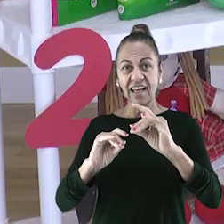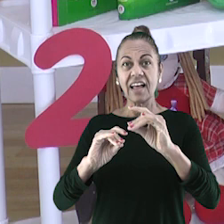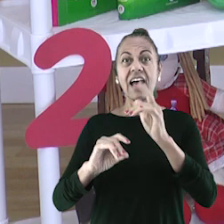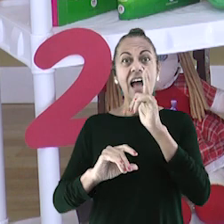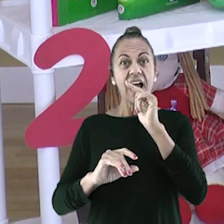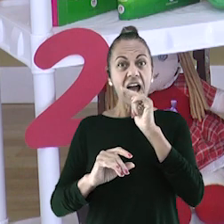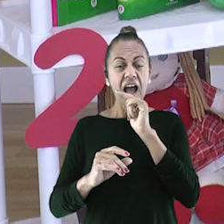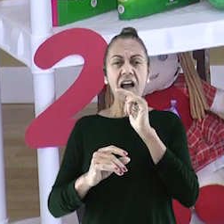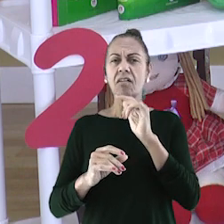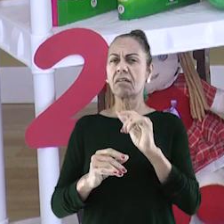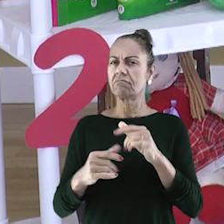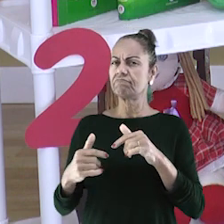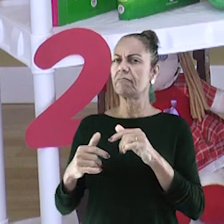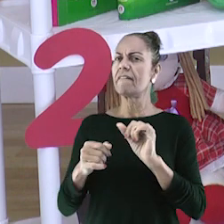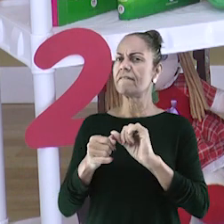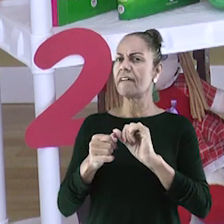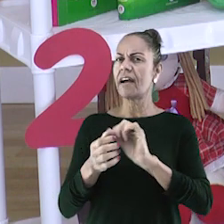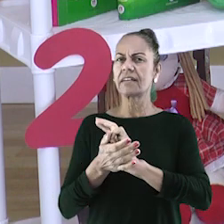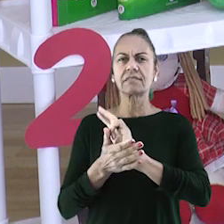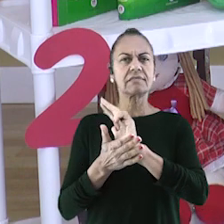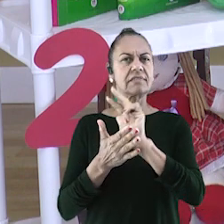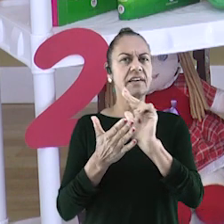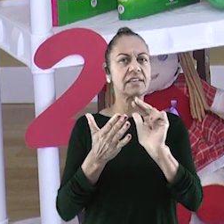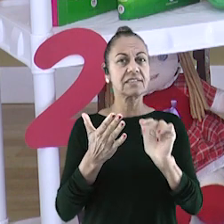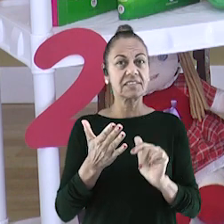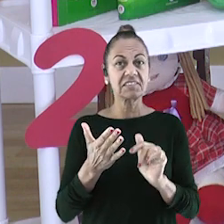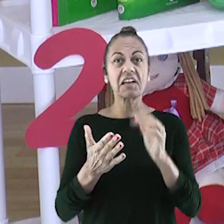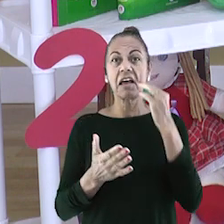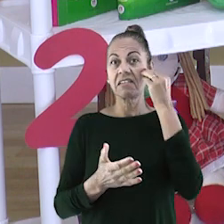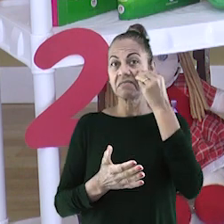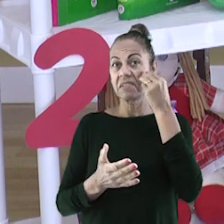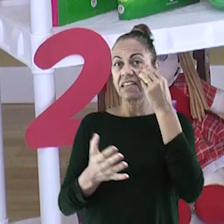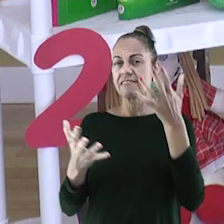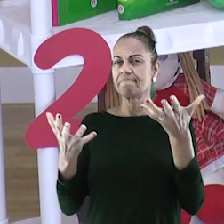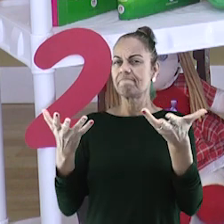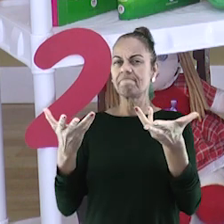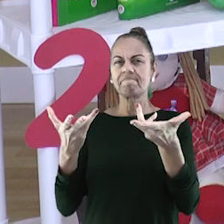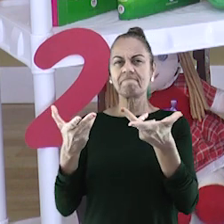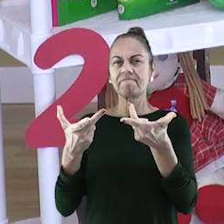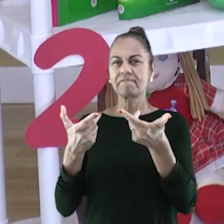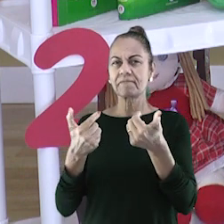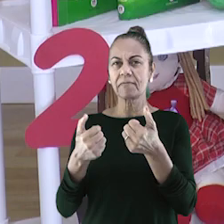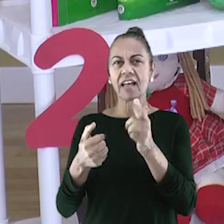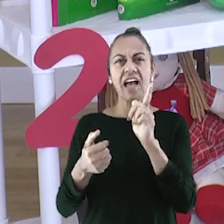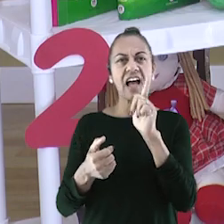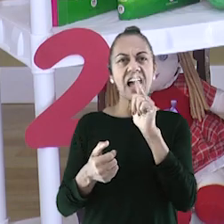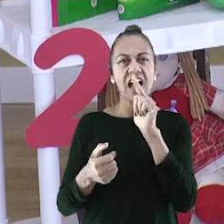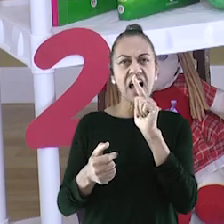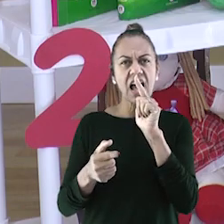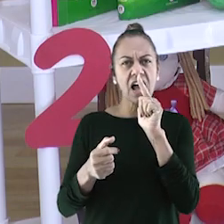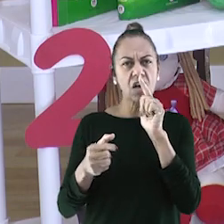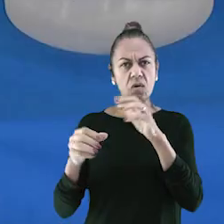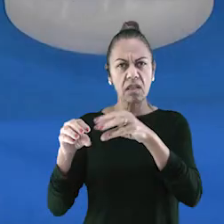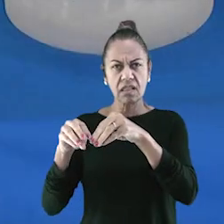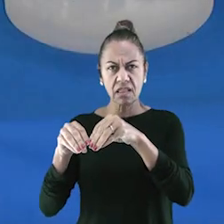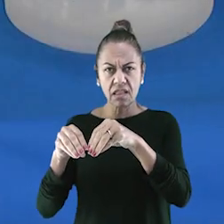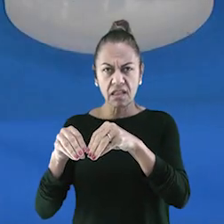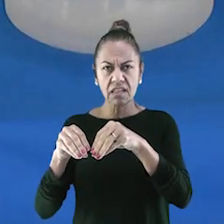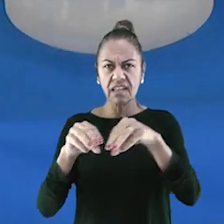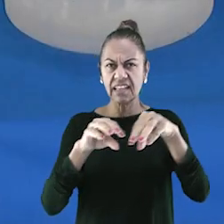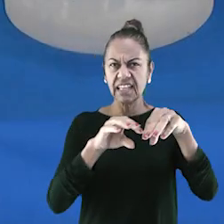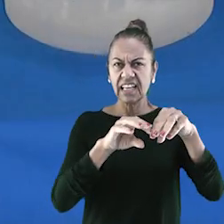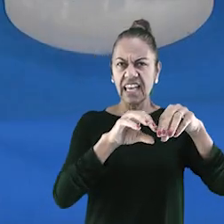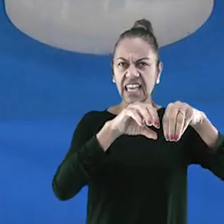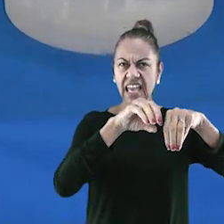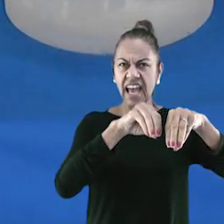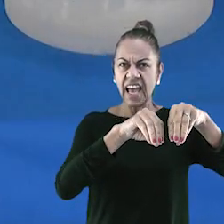sem ela não vivemos. Ela nos proporciona experiências incríveis. A água é diferente da terra,